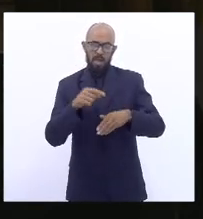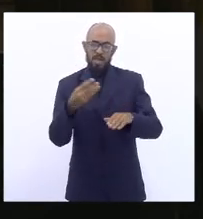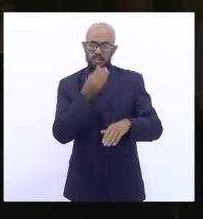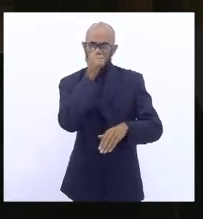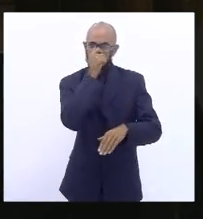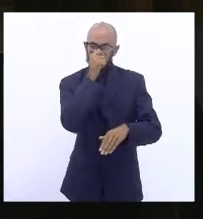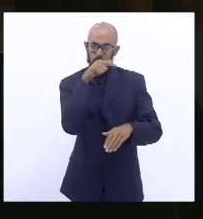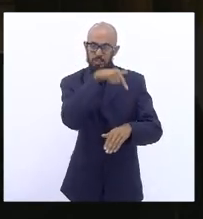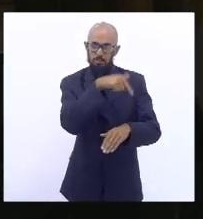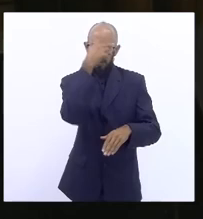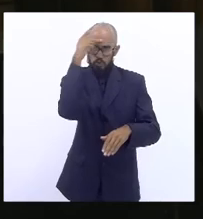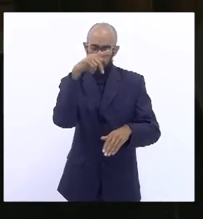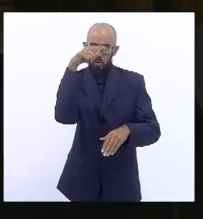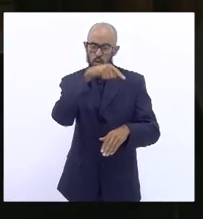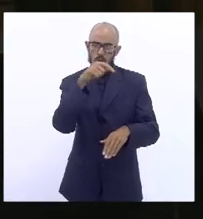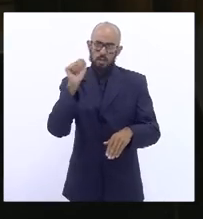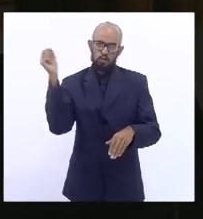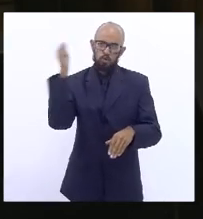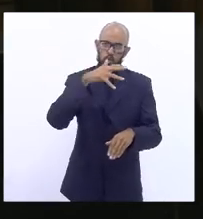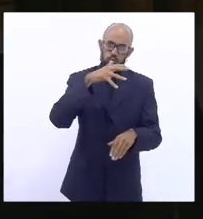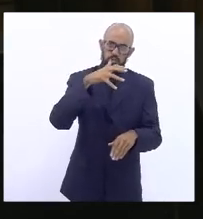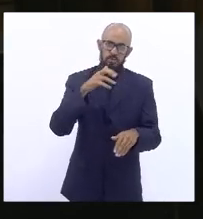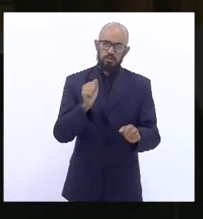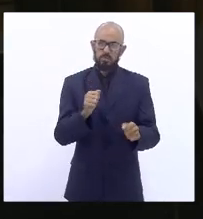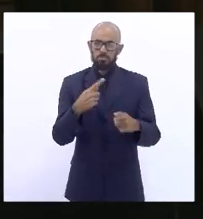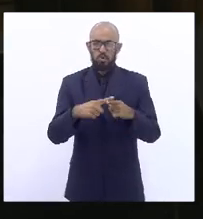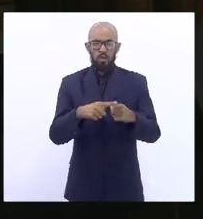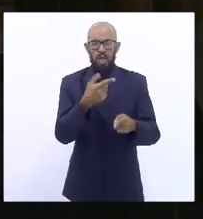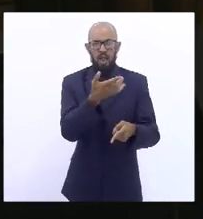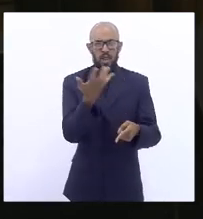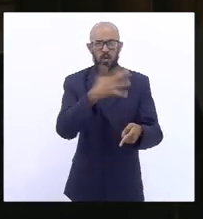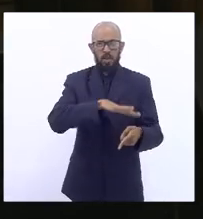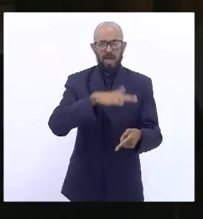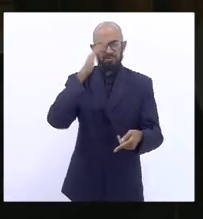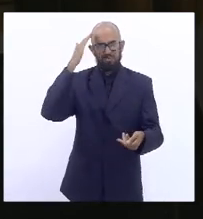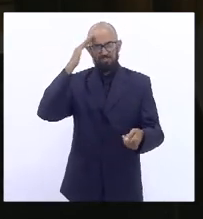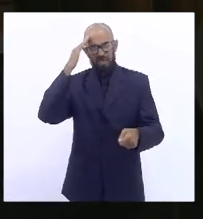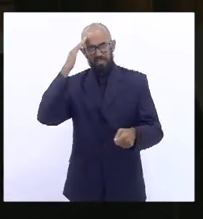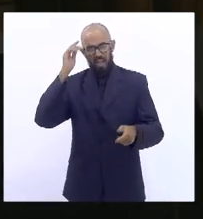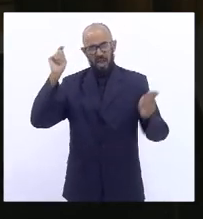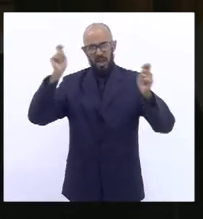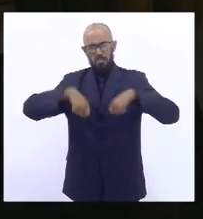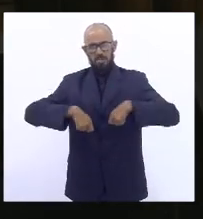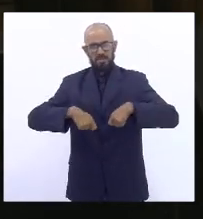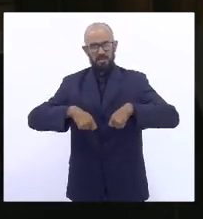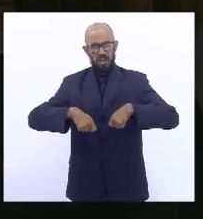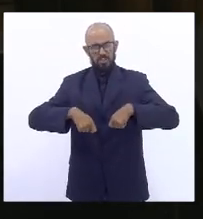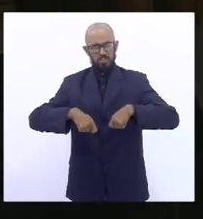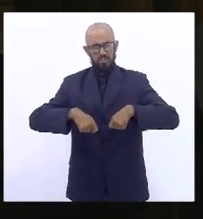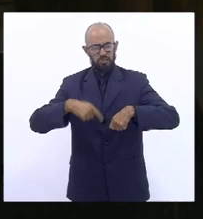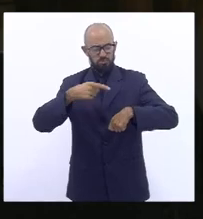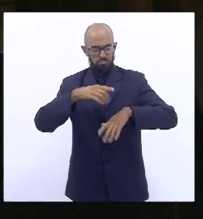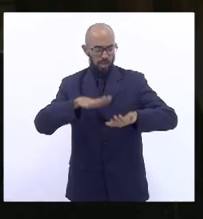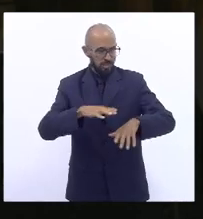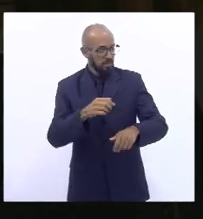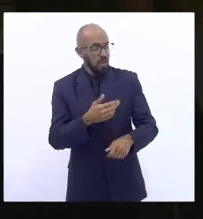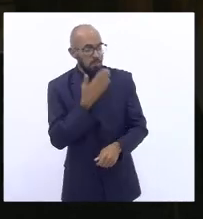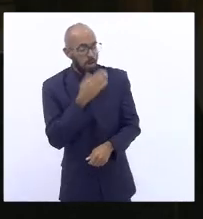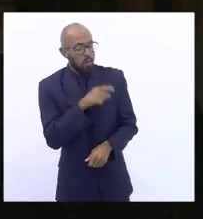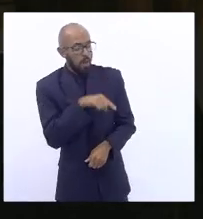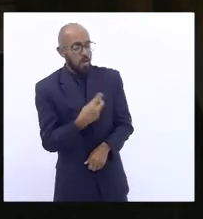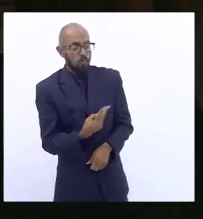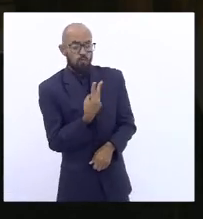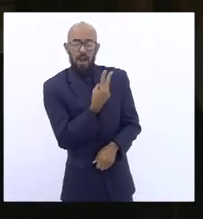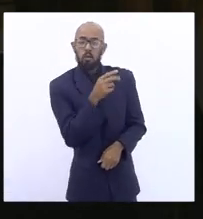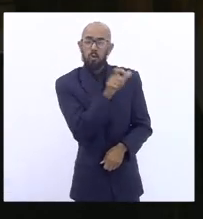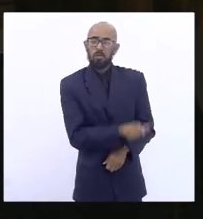ser superada, porque ela nega a realidade concreta e as riquezas e as potencialidades que já tem naquela pessoa que se coloca na posição